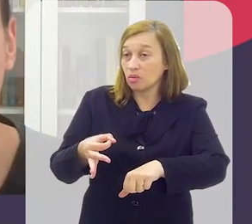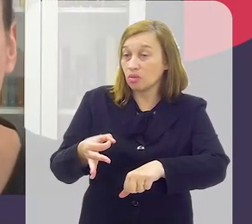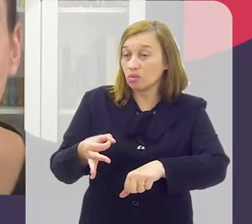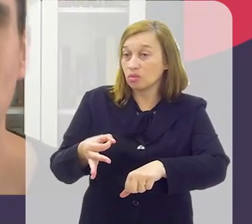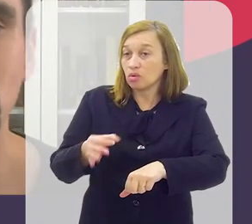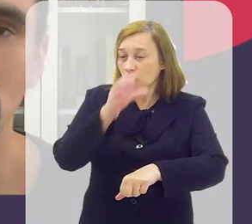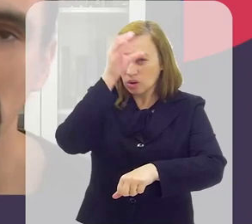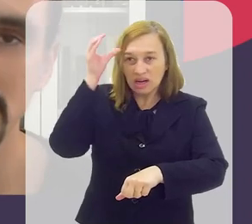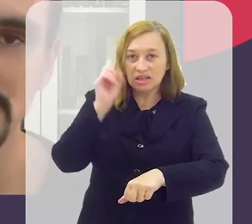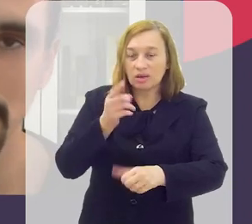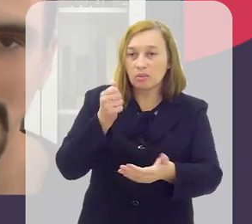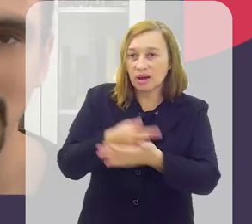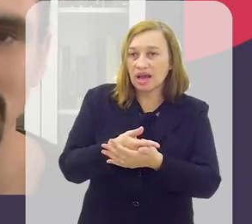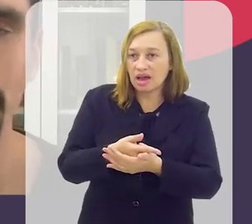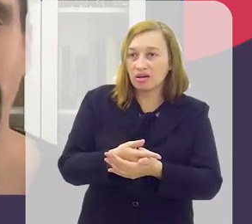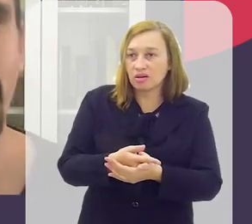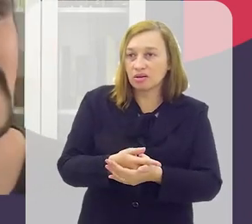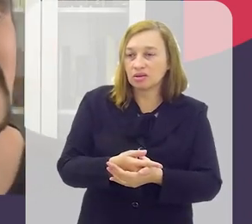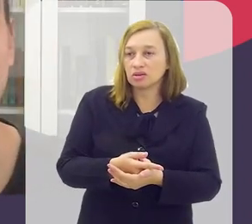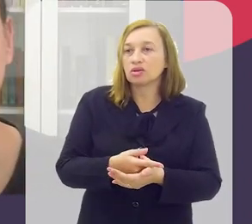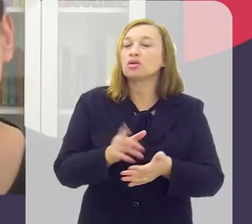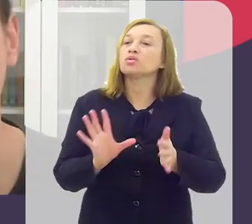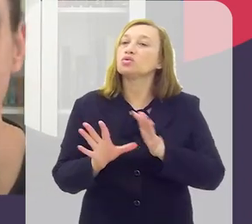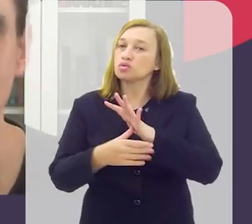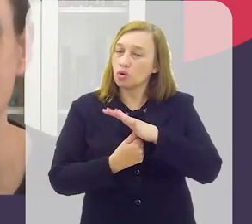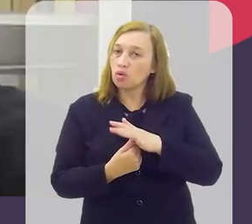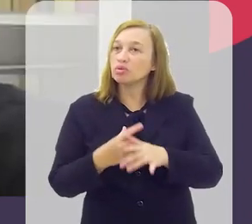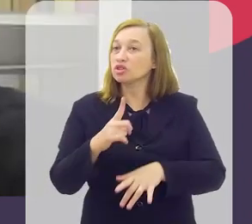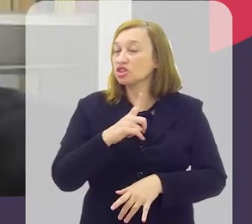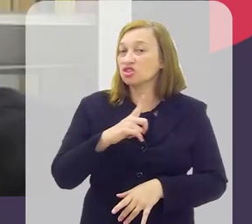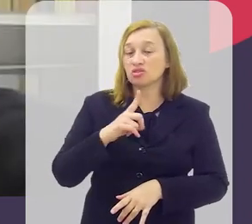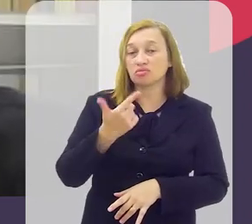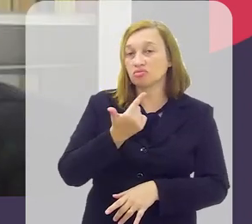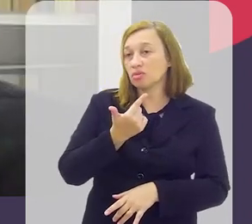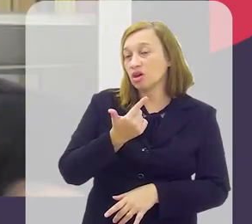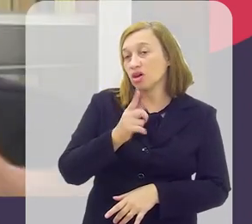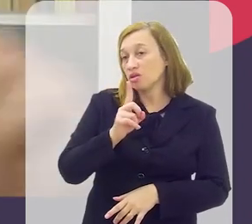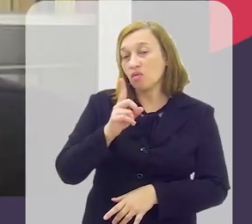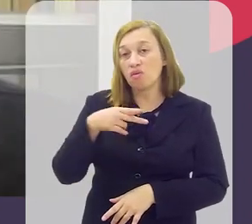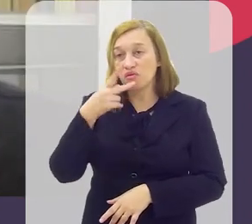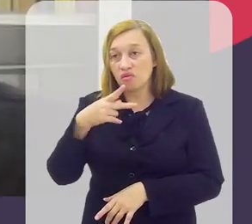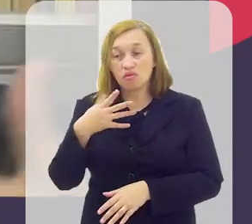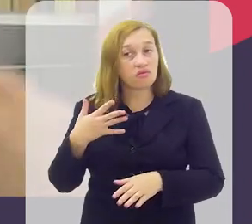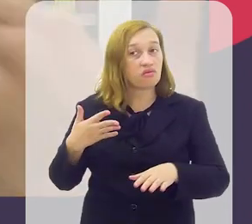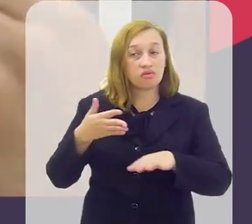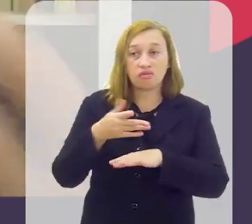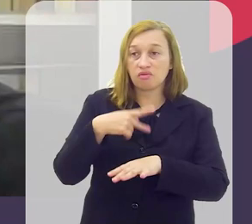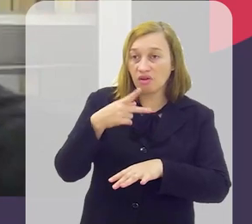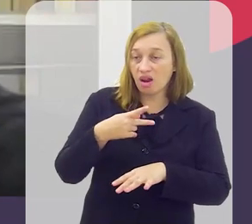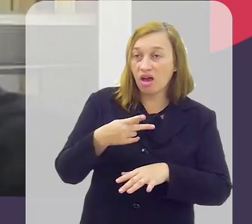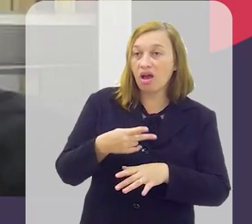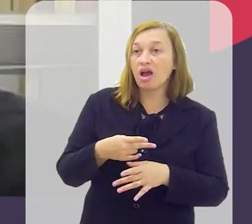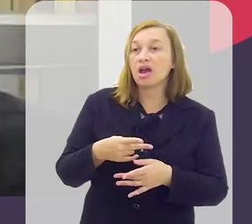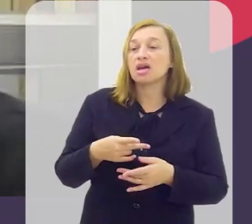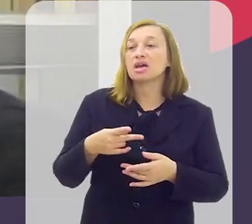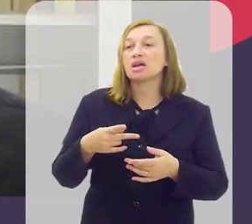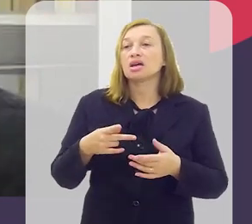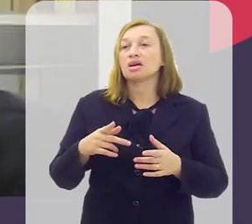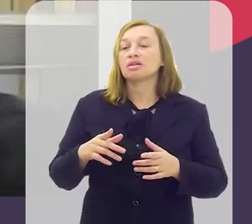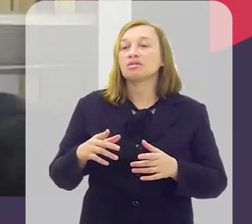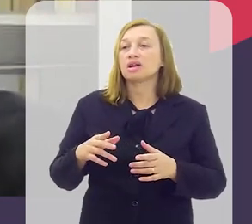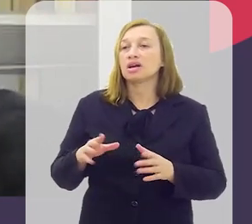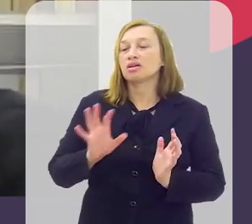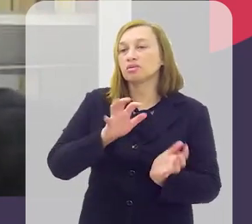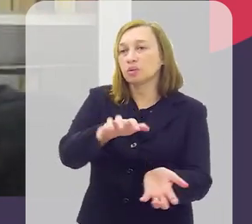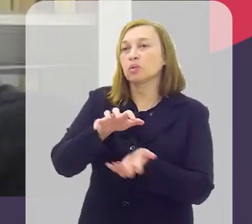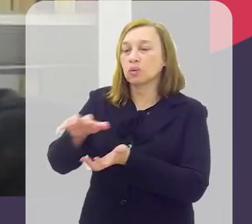senão o cliente não pagava. Além dos golpes que existiam, que eu não vou entrar nisso, fazia com que os entregadores precisassem realizar isso muito